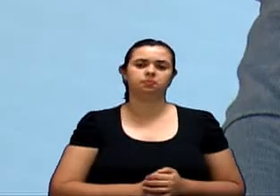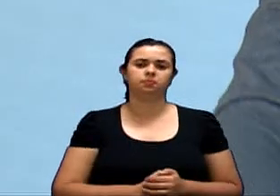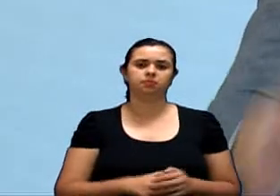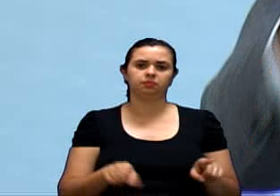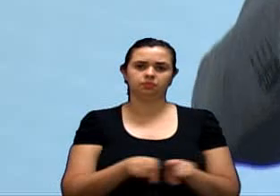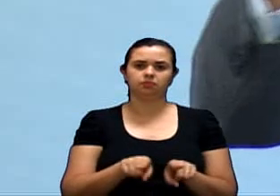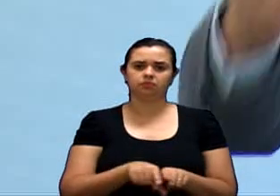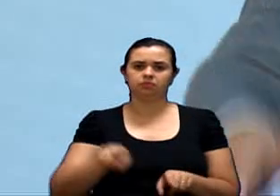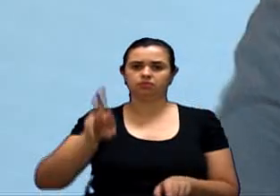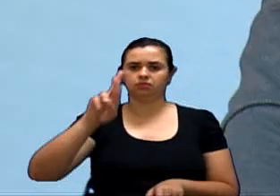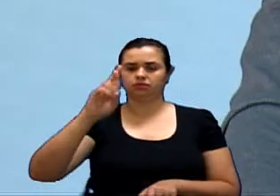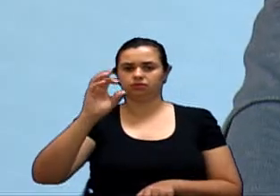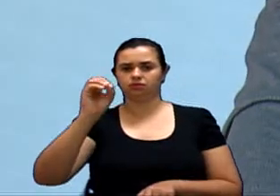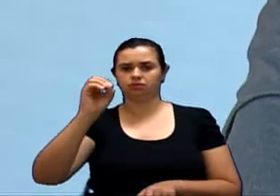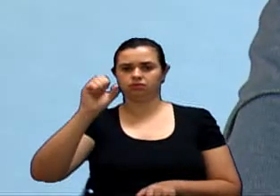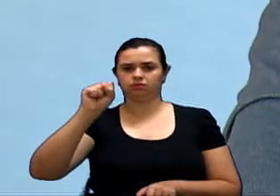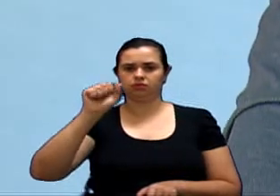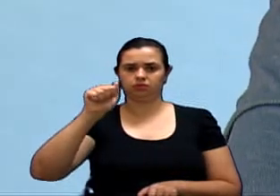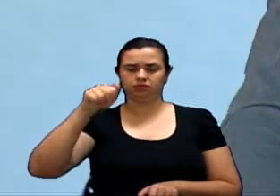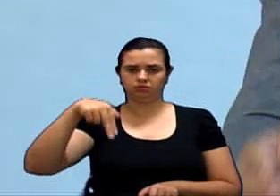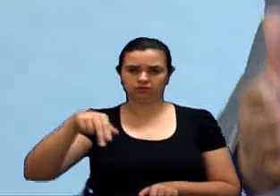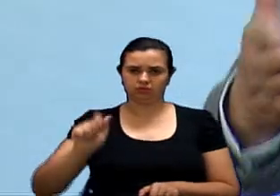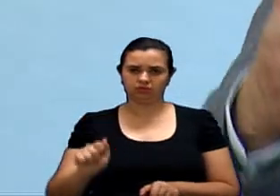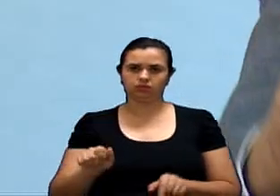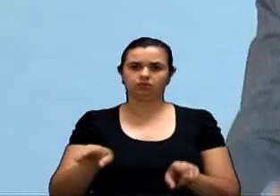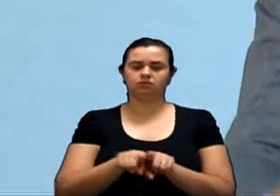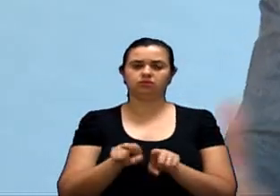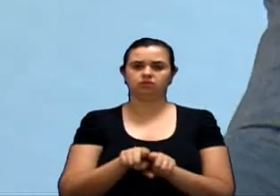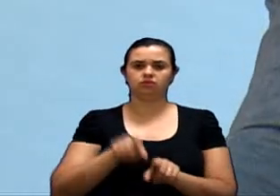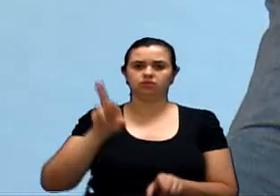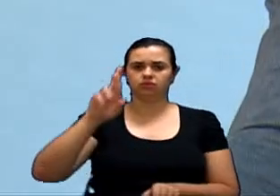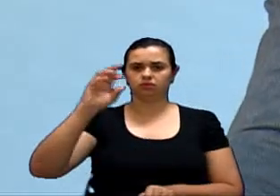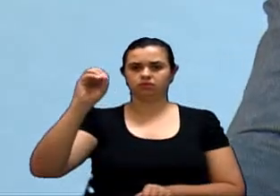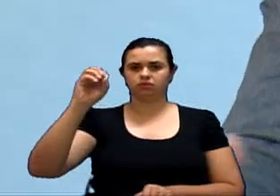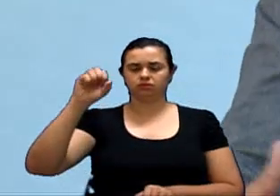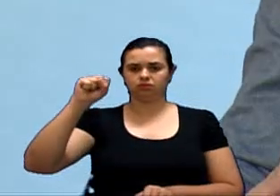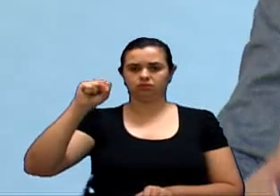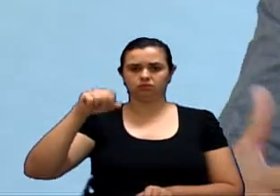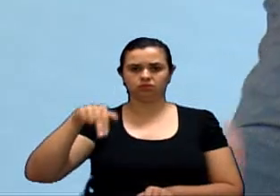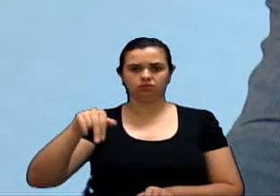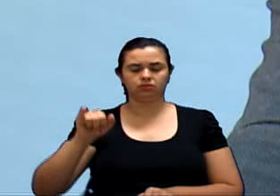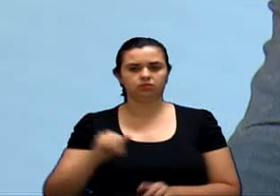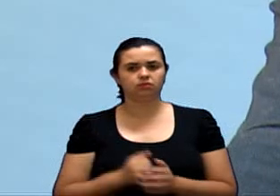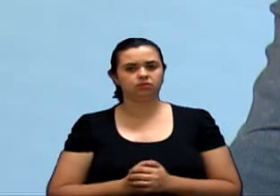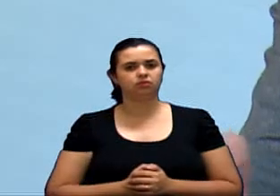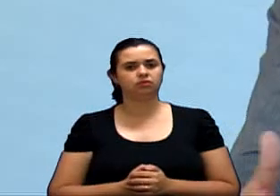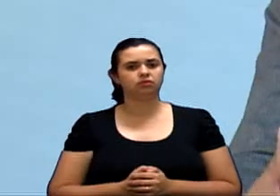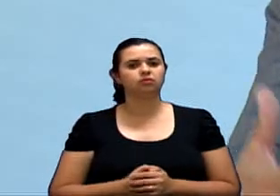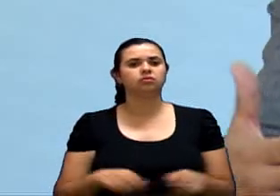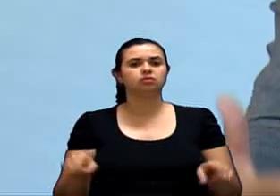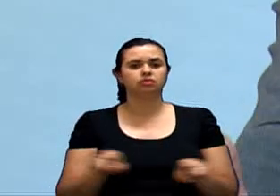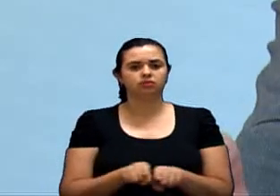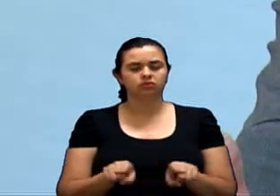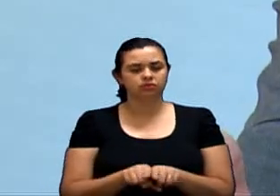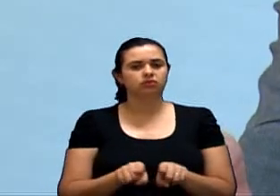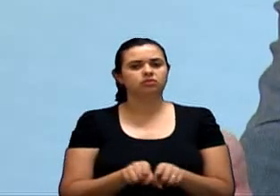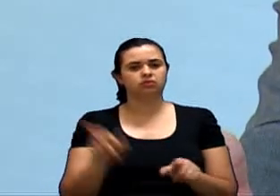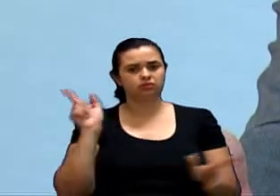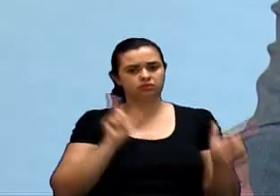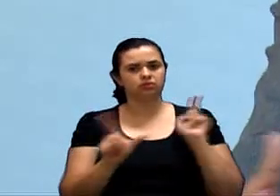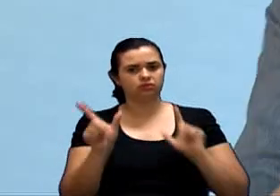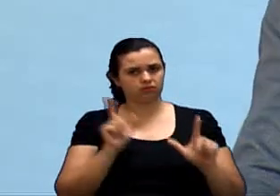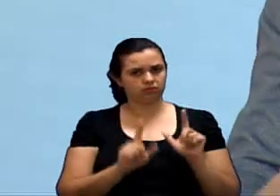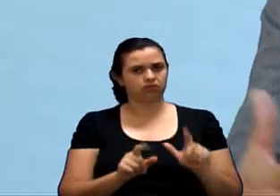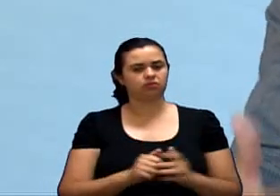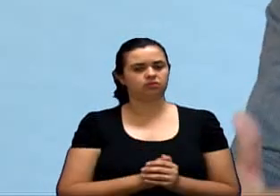o Nir, que estava aqui, eu não estou vendo mais ele aí, a gente tem conseguido que as nossas demandas sejam aprovadas aqui